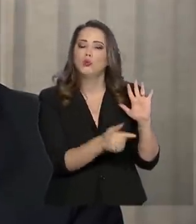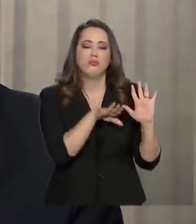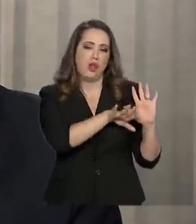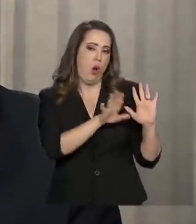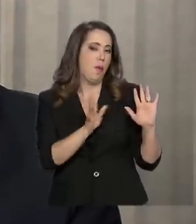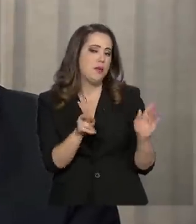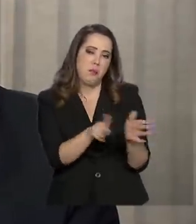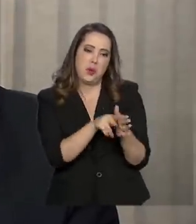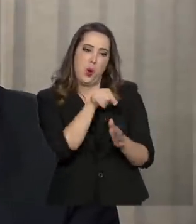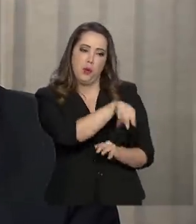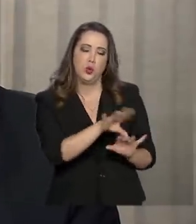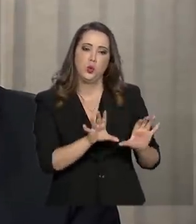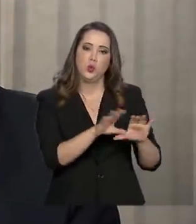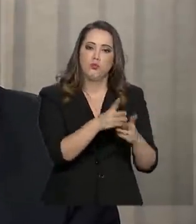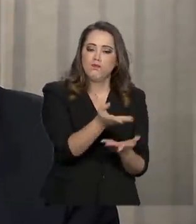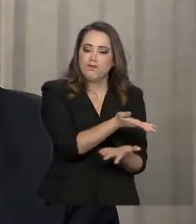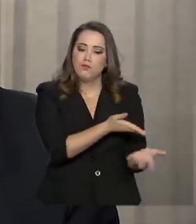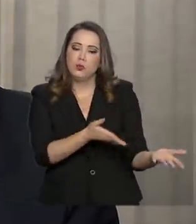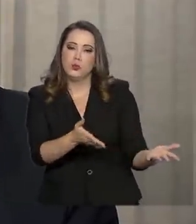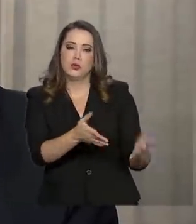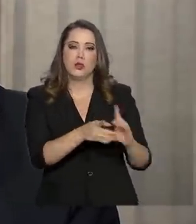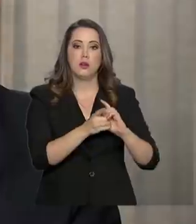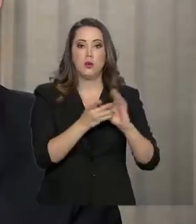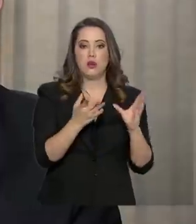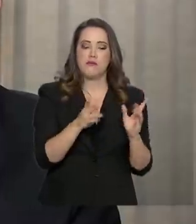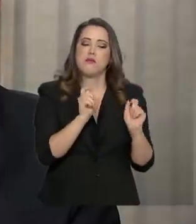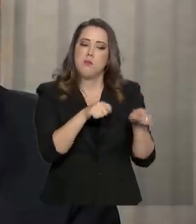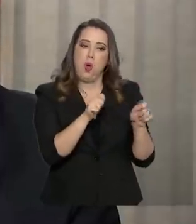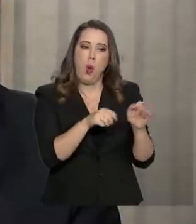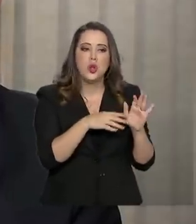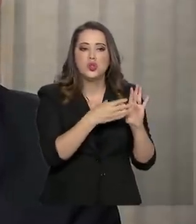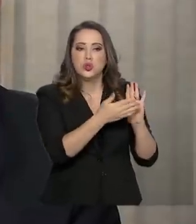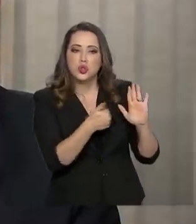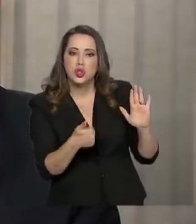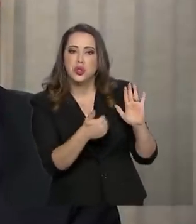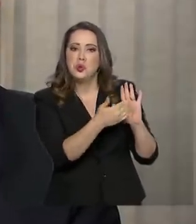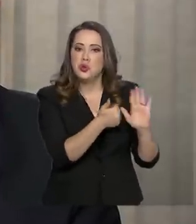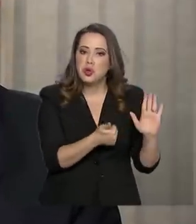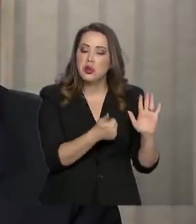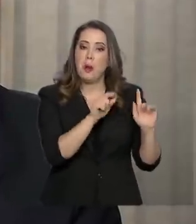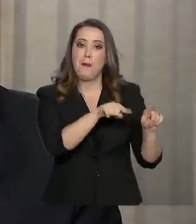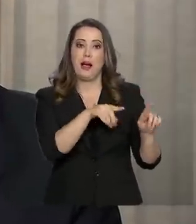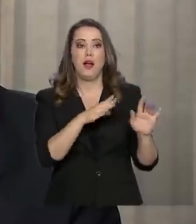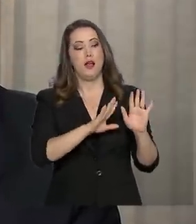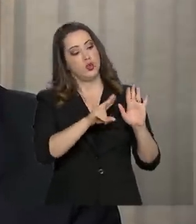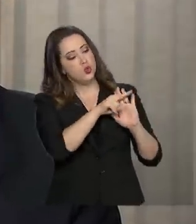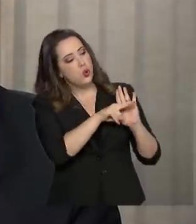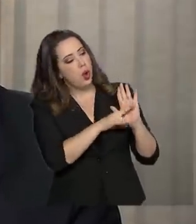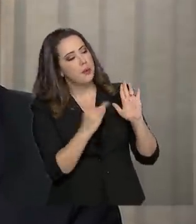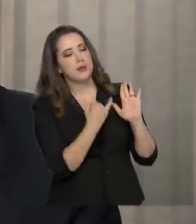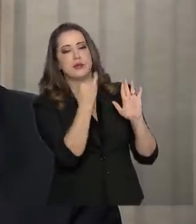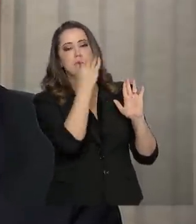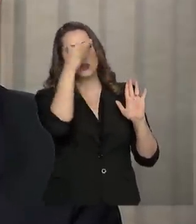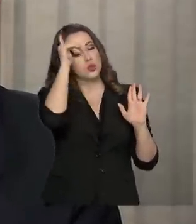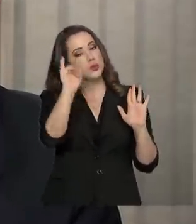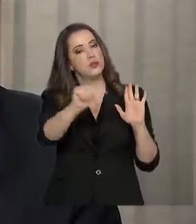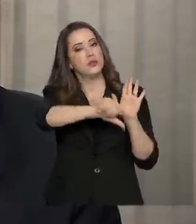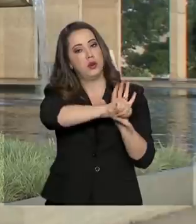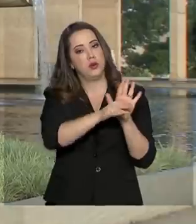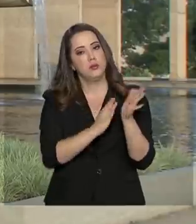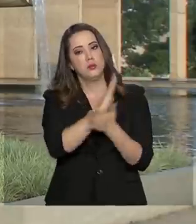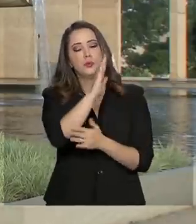parlamentar do jogo democrático é importante que várias medidas relevantes para o combate à criminalidade foram